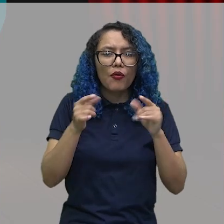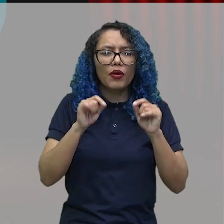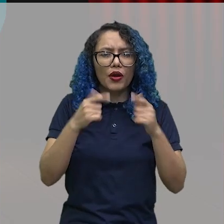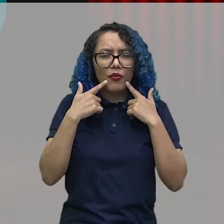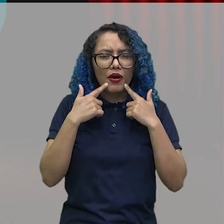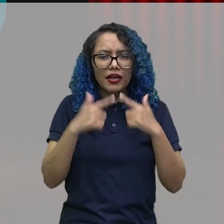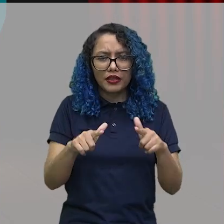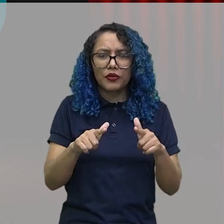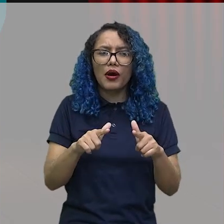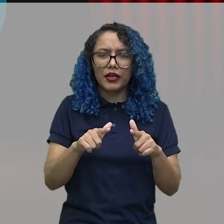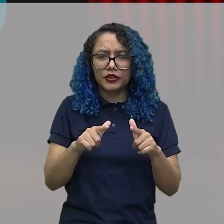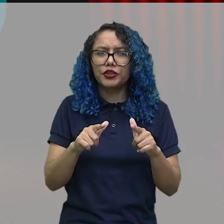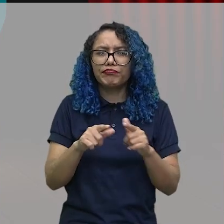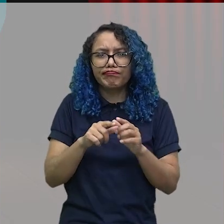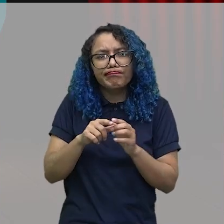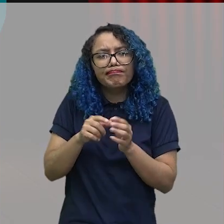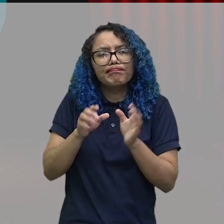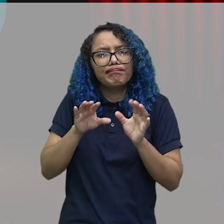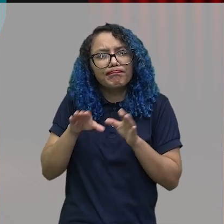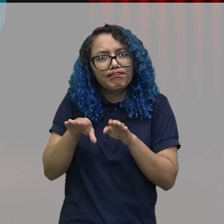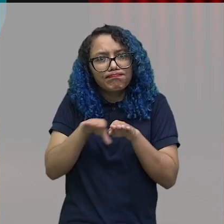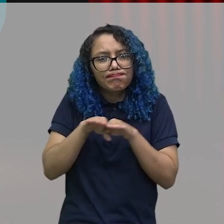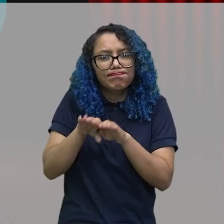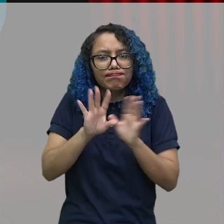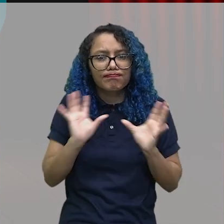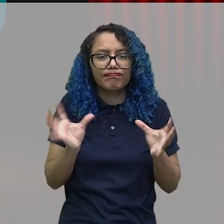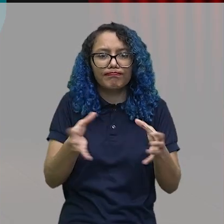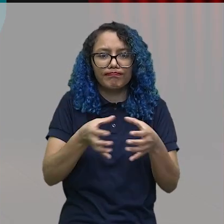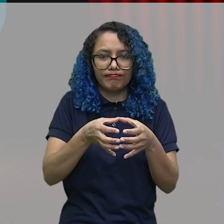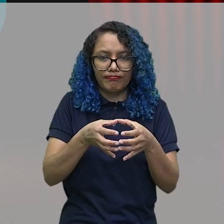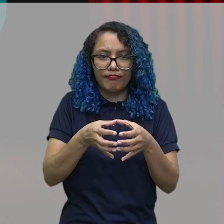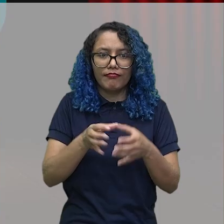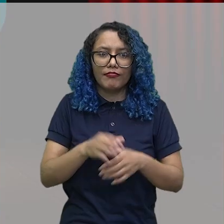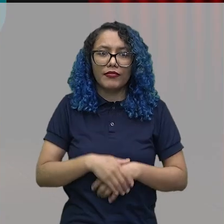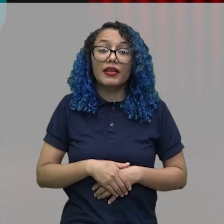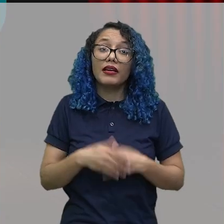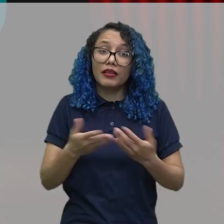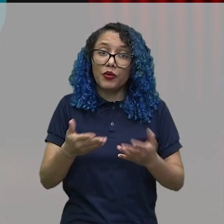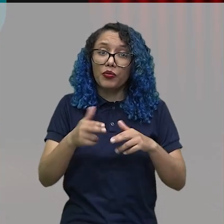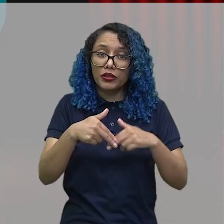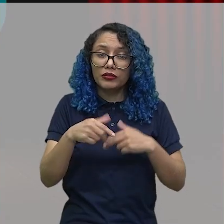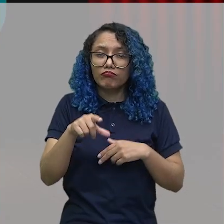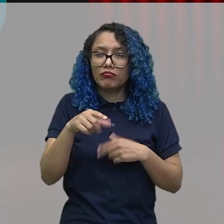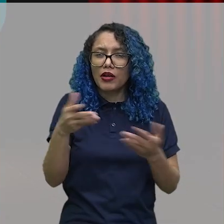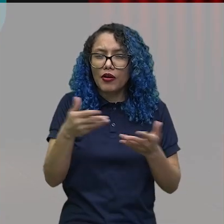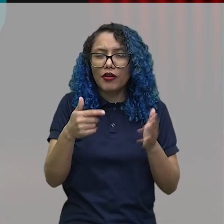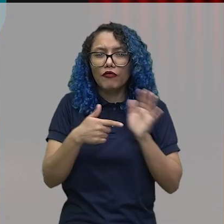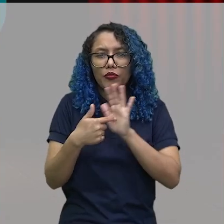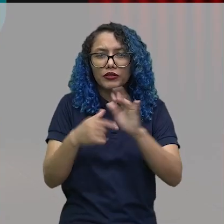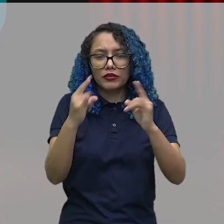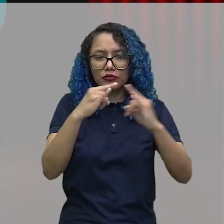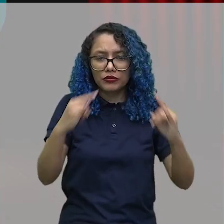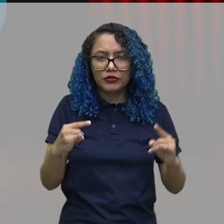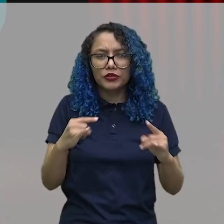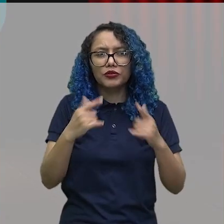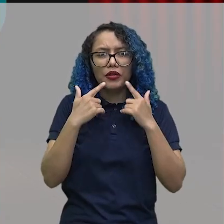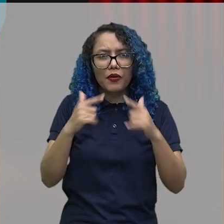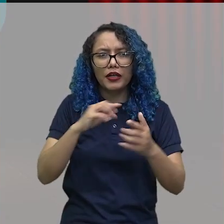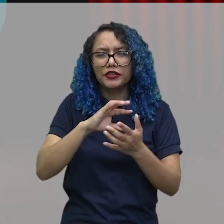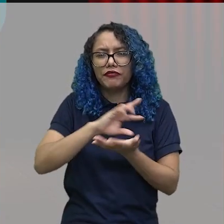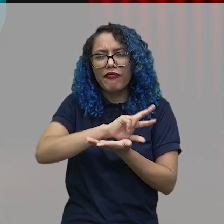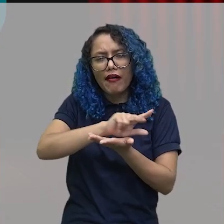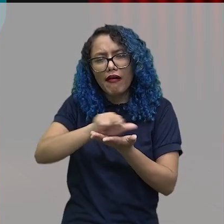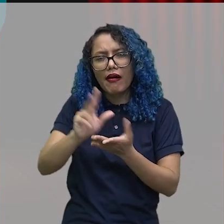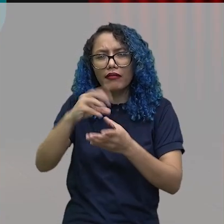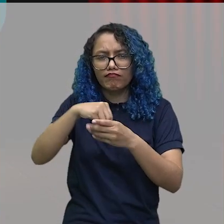linguagem essencialmente coletiva. E aqui apresentamos o circo como uma arte que une todas essas linguagens.